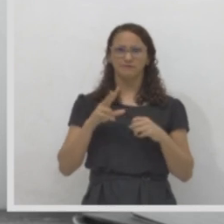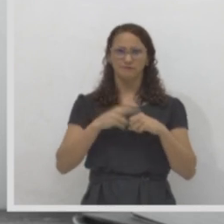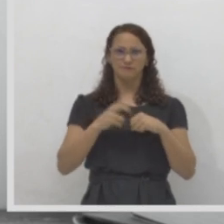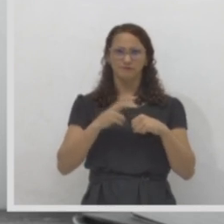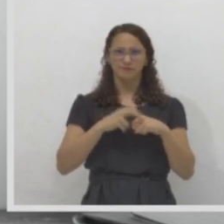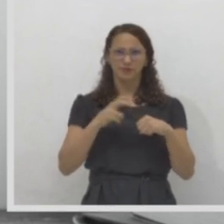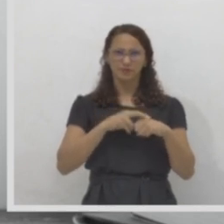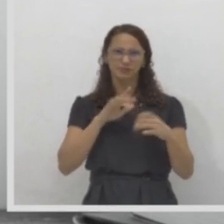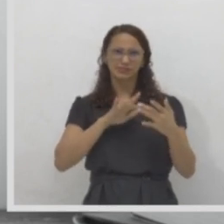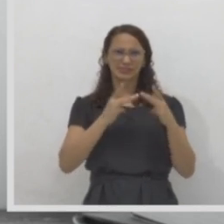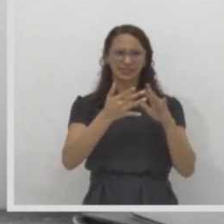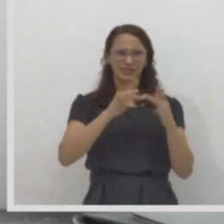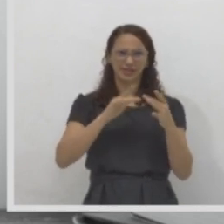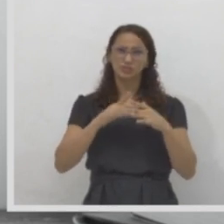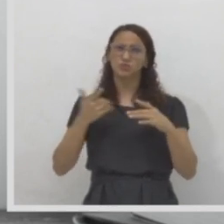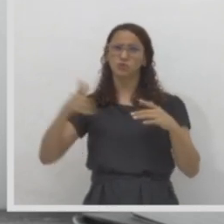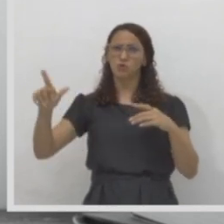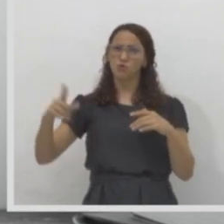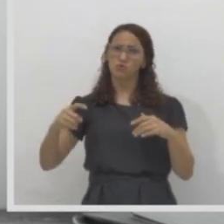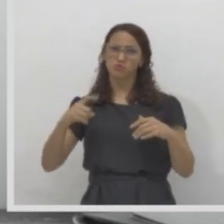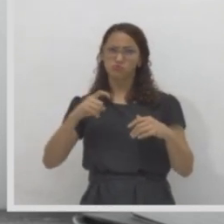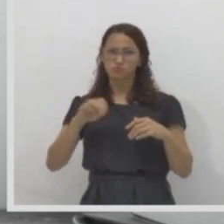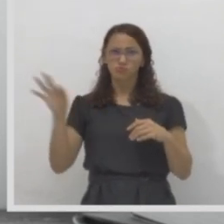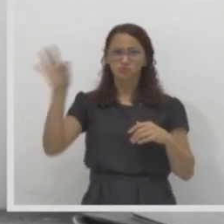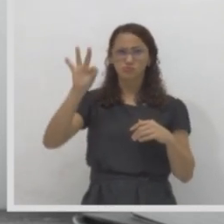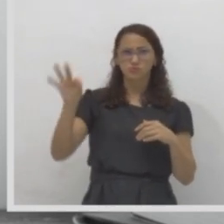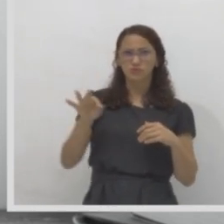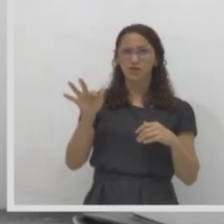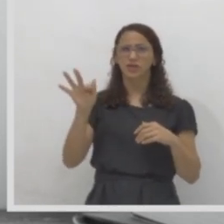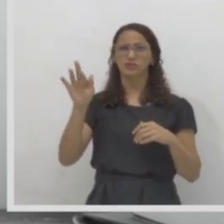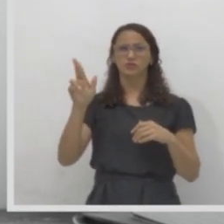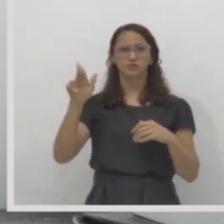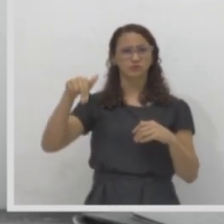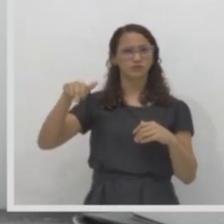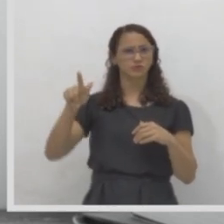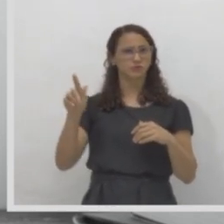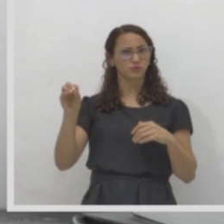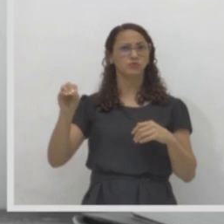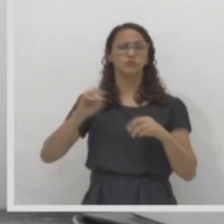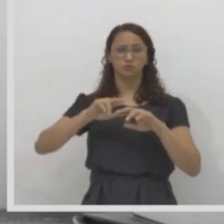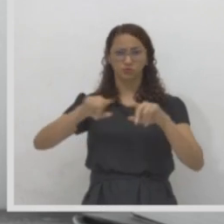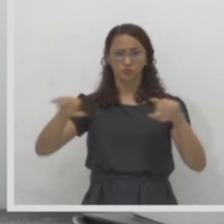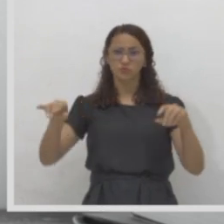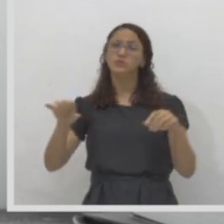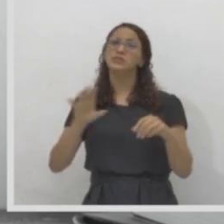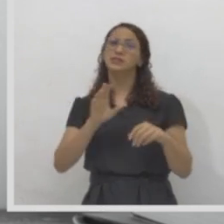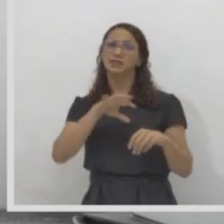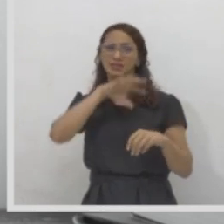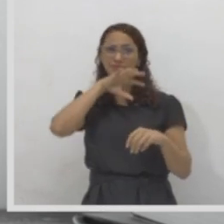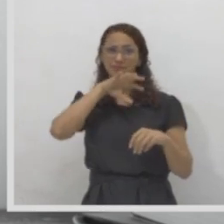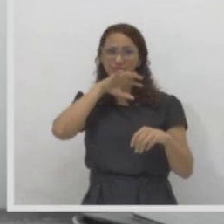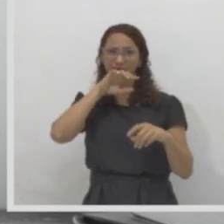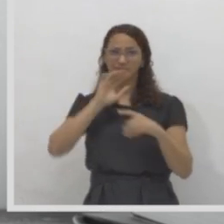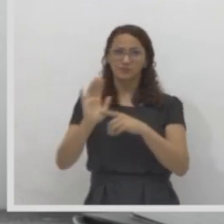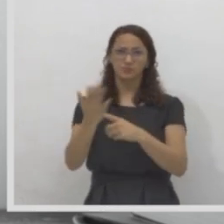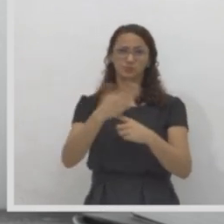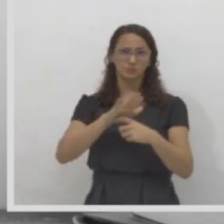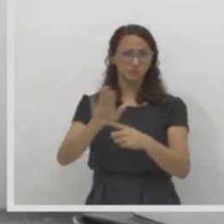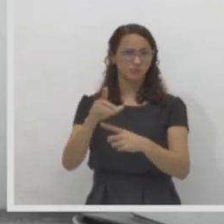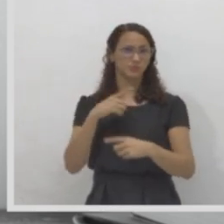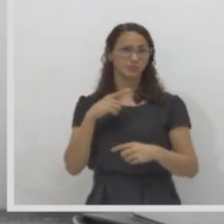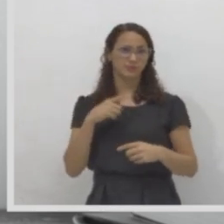animais. Com os avanços na ciência, os vírus não têm sido utilizados na área da saúde e na